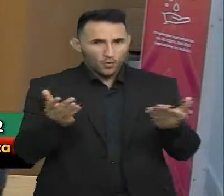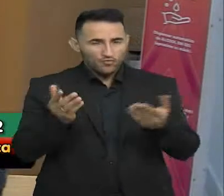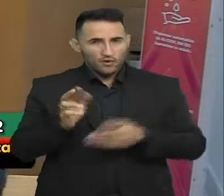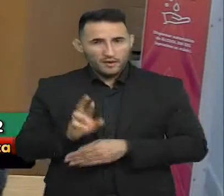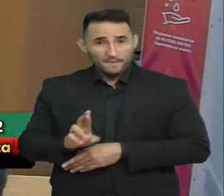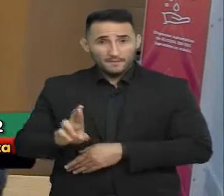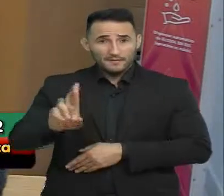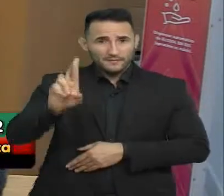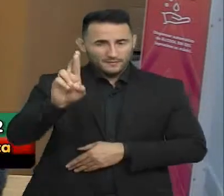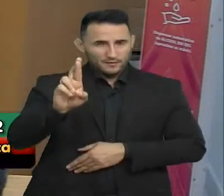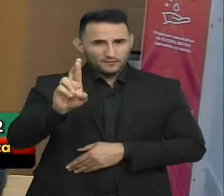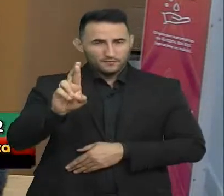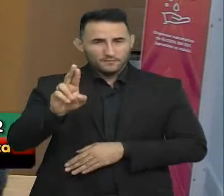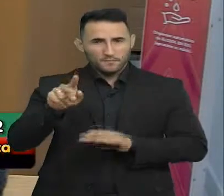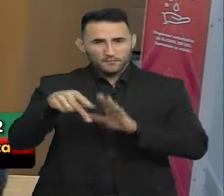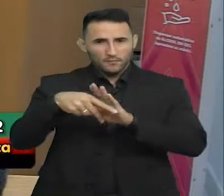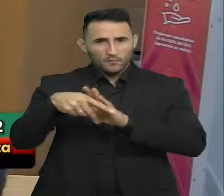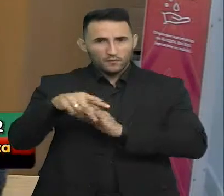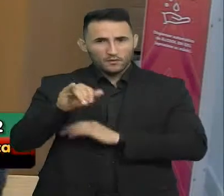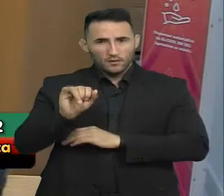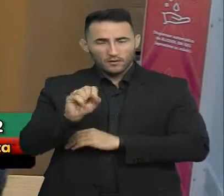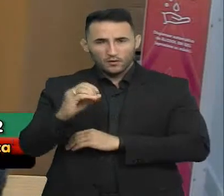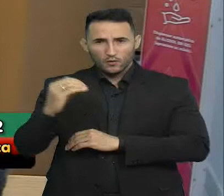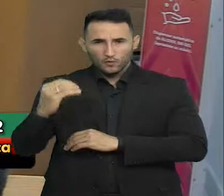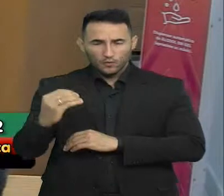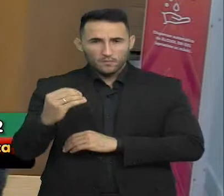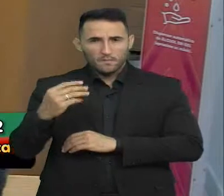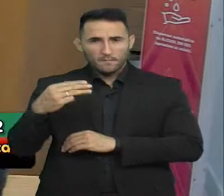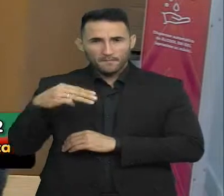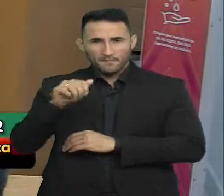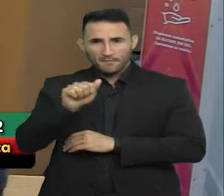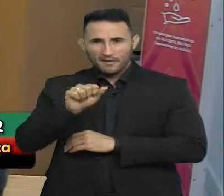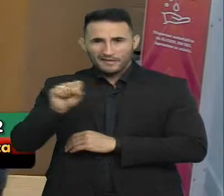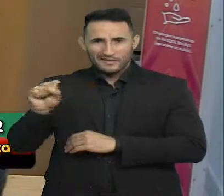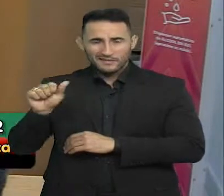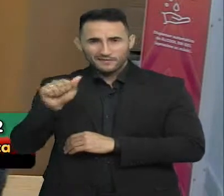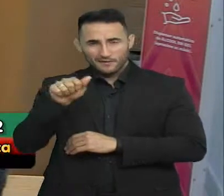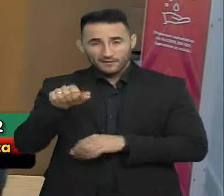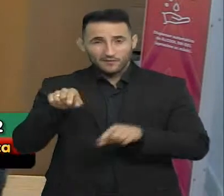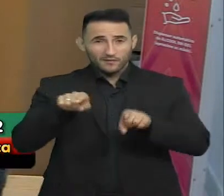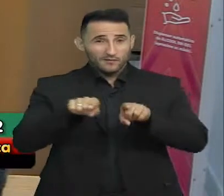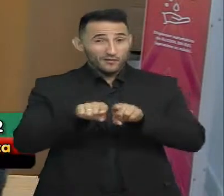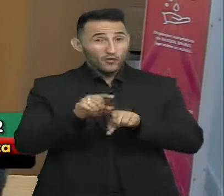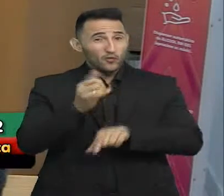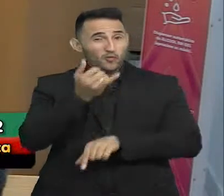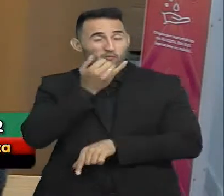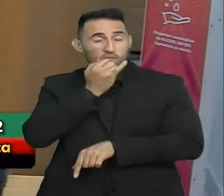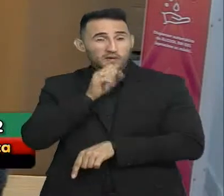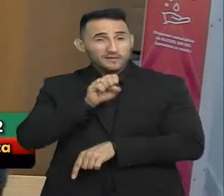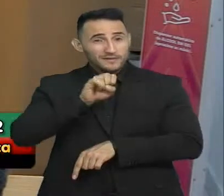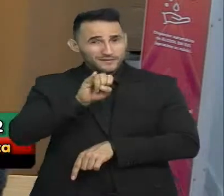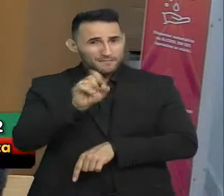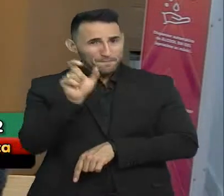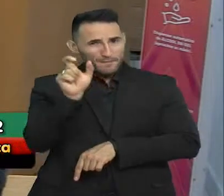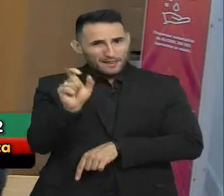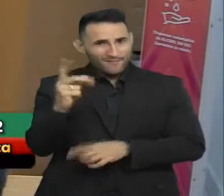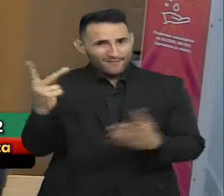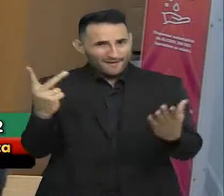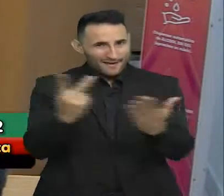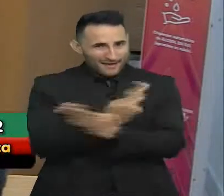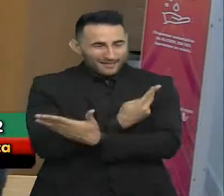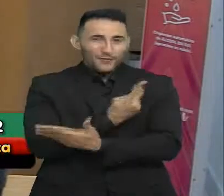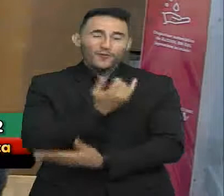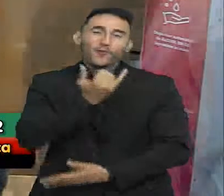representando a ISO, Mazá Uan Zambê. E desculpem se eu pronunciar algo errado, viu, gente? Já